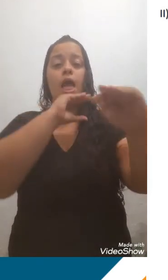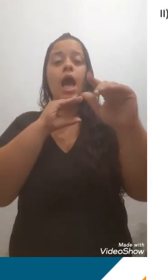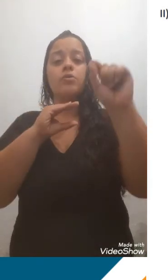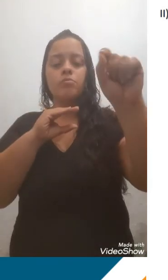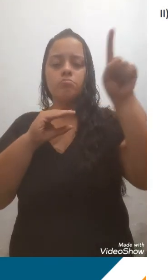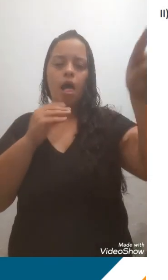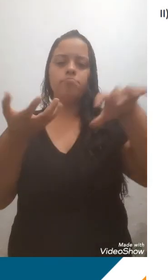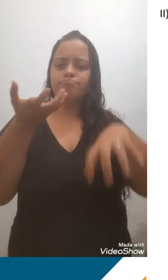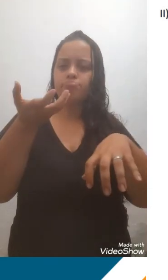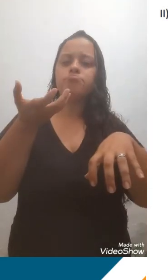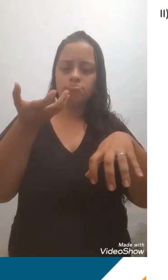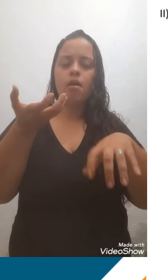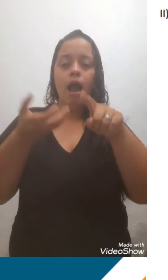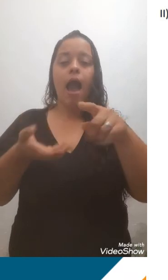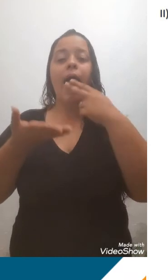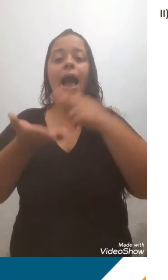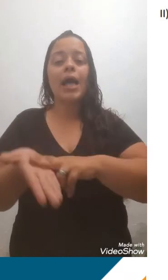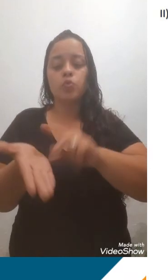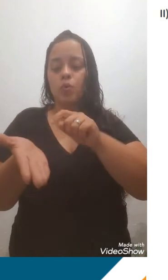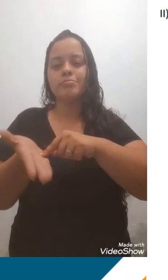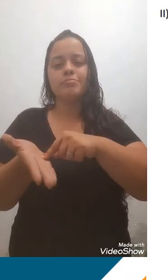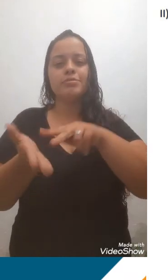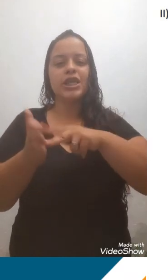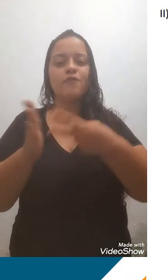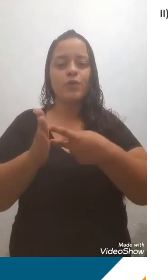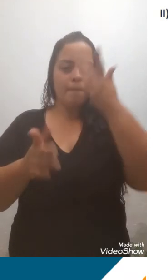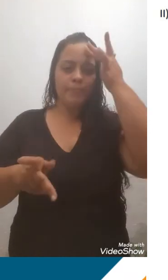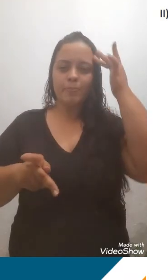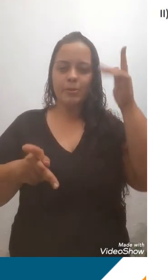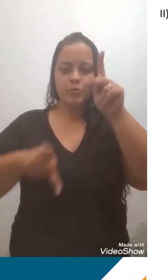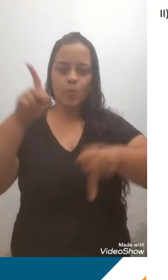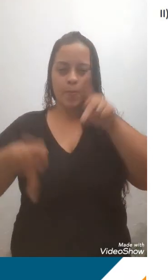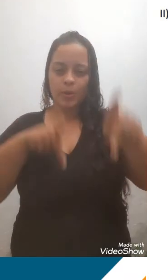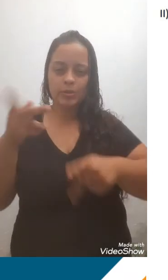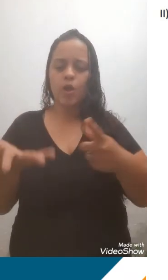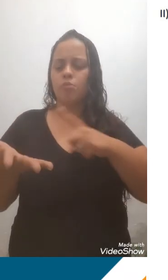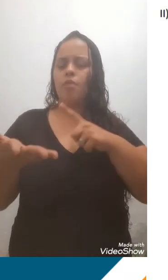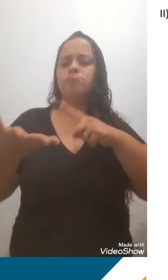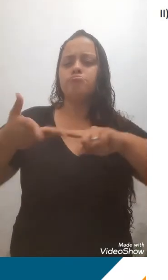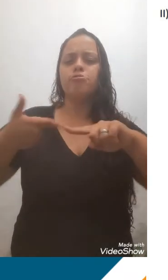enviada ao parlamento, a chamada Carta do Povo, que foi enviada ao parlamento com algumas demandas,